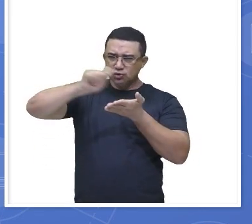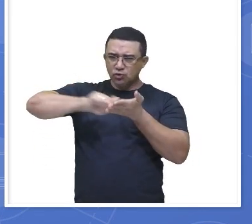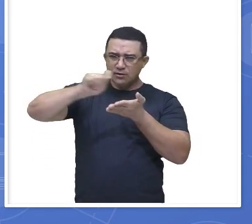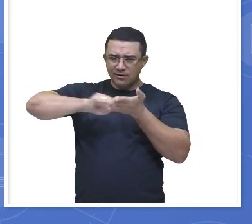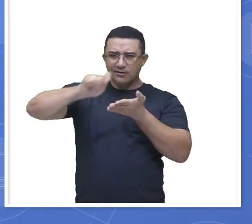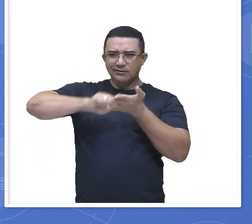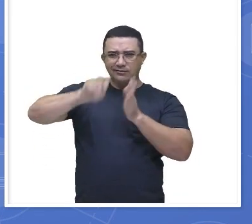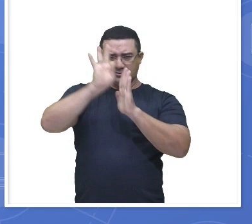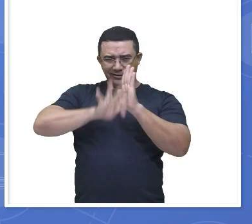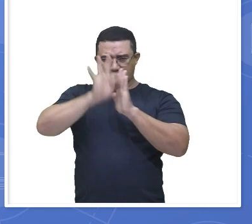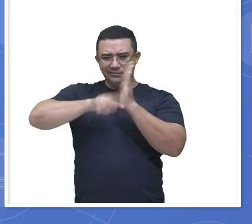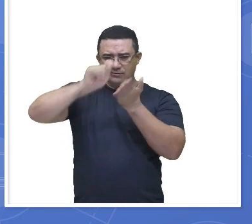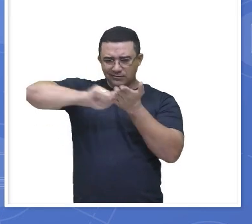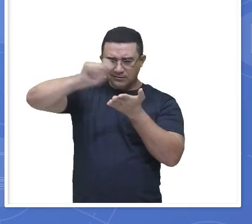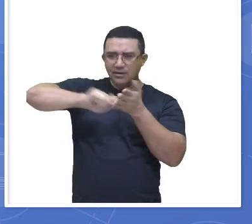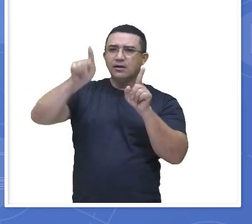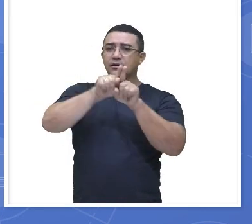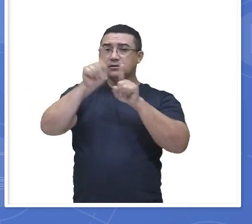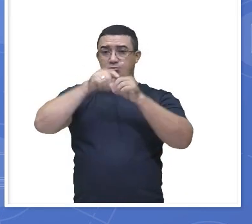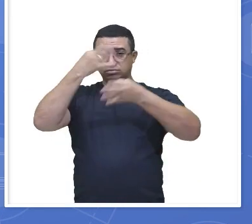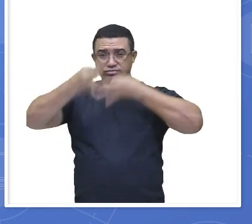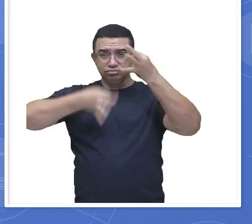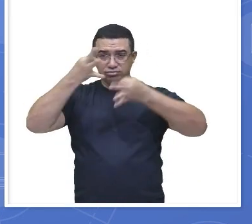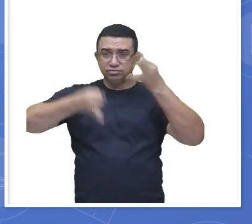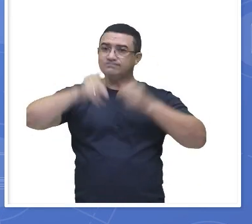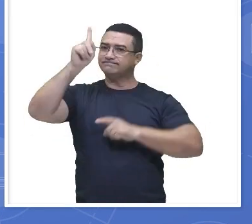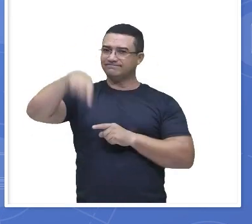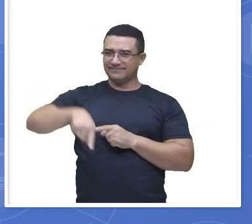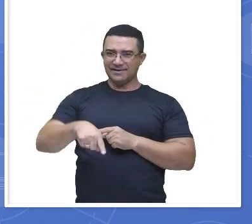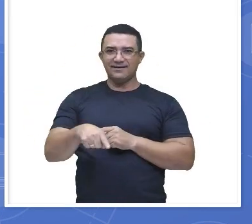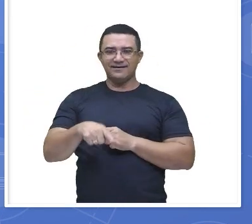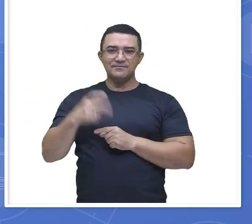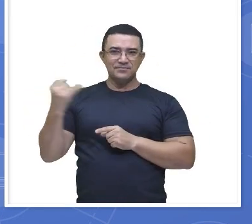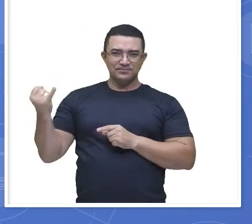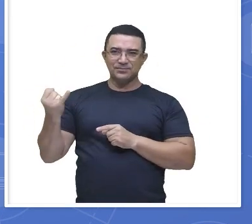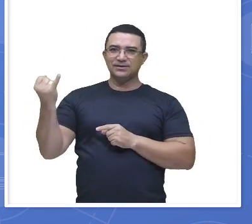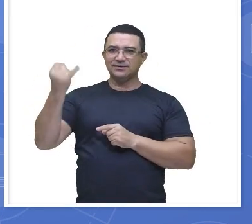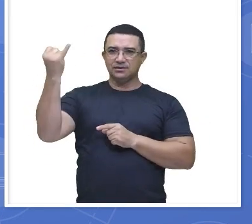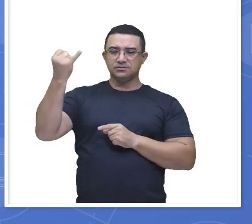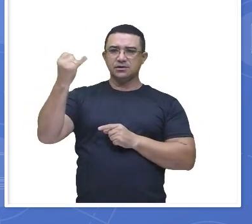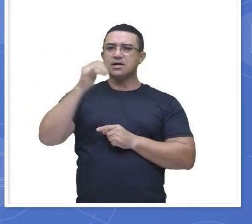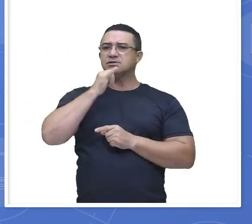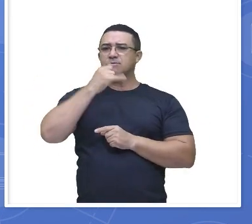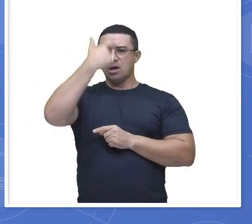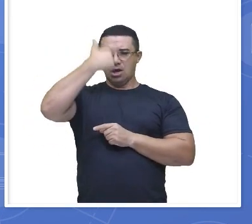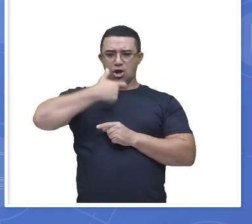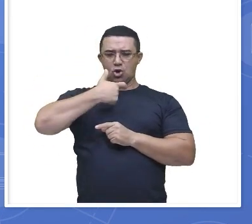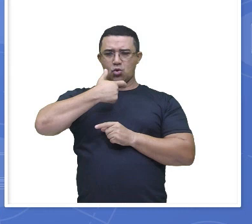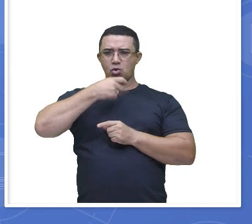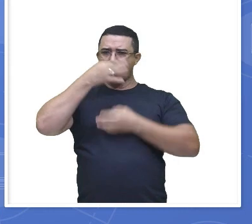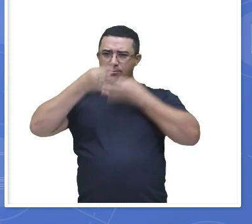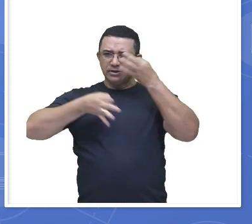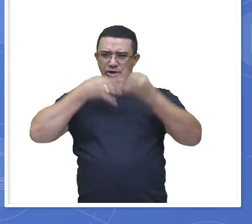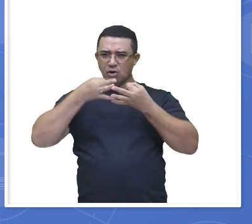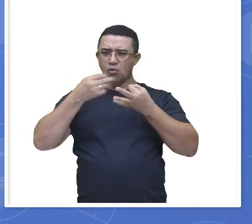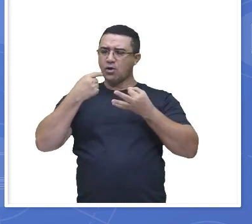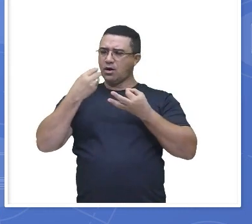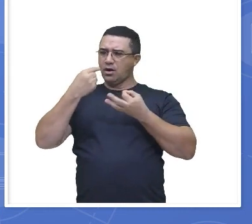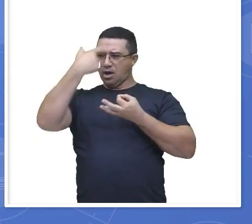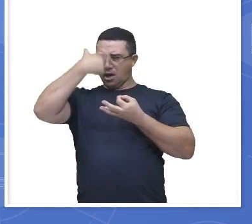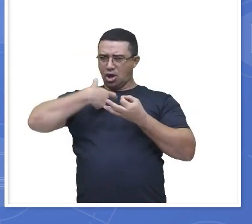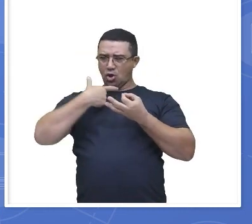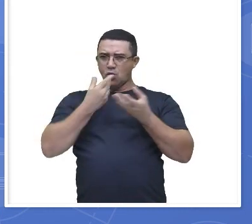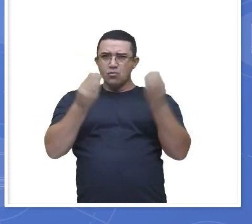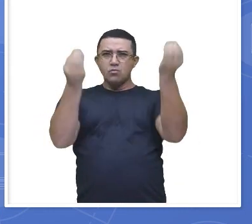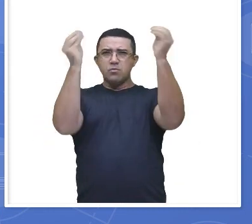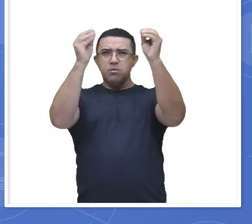argumentativo é bastante interessante, porque eu tenho uma opinião, trago argumentos para sustentar essa minha